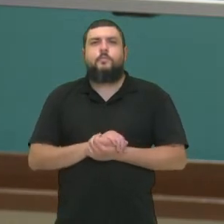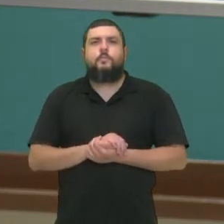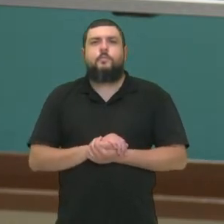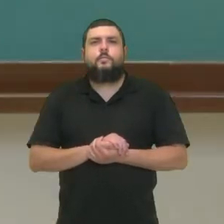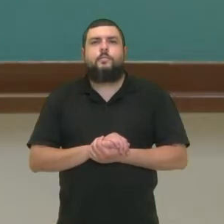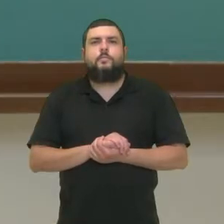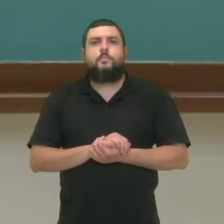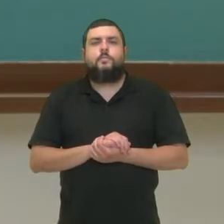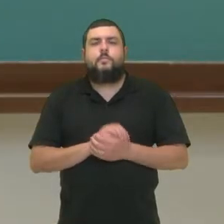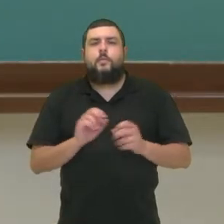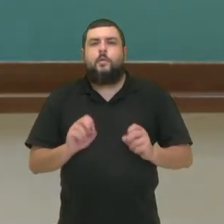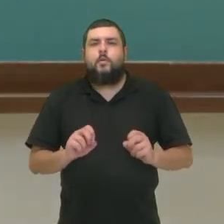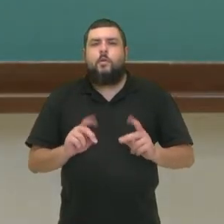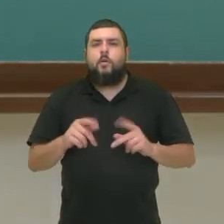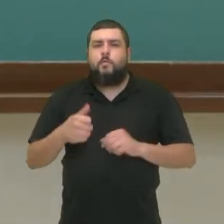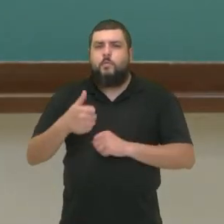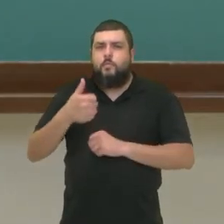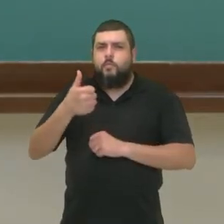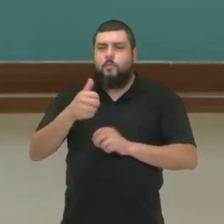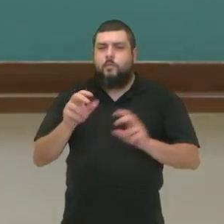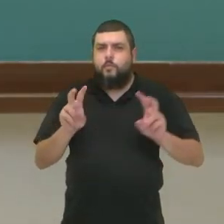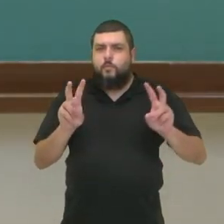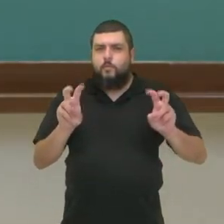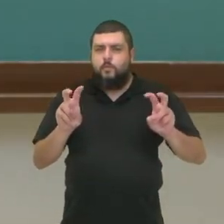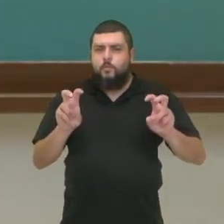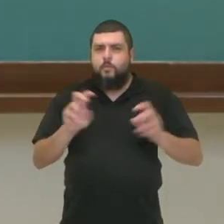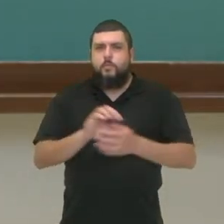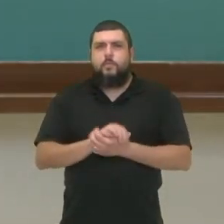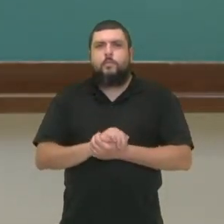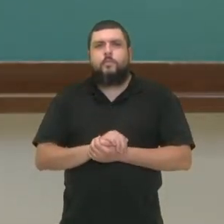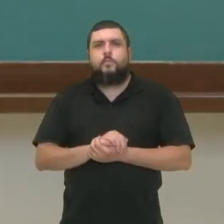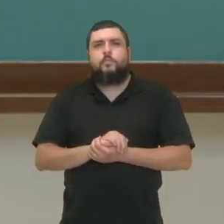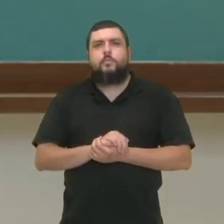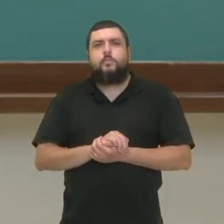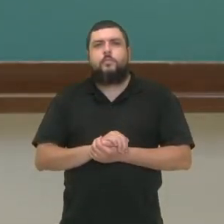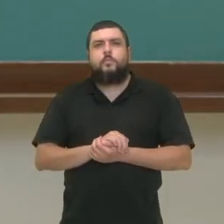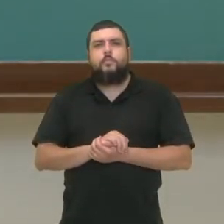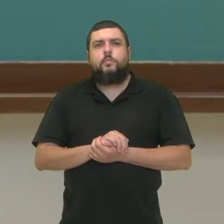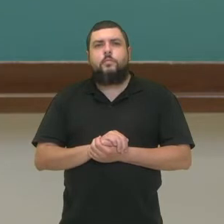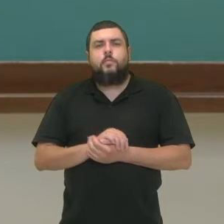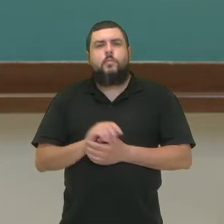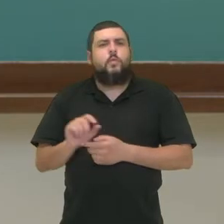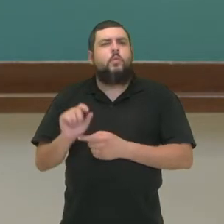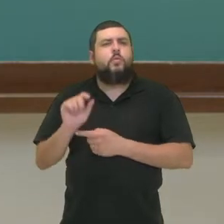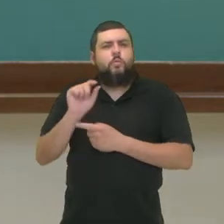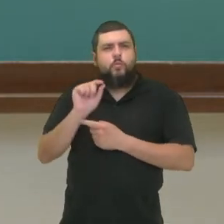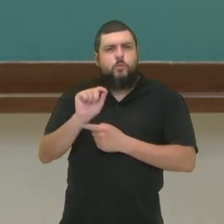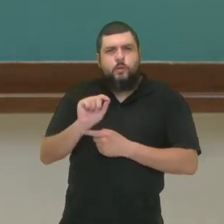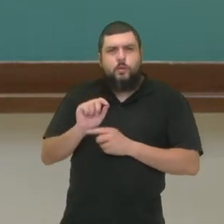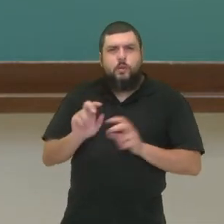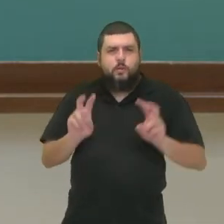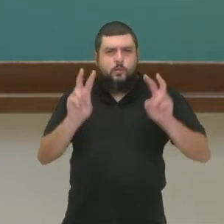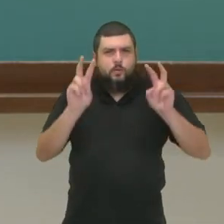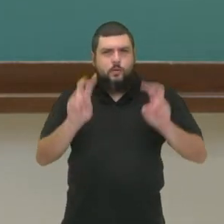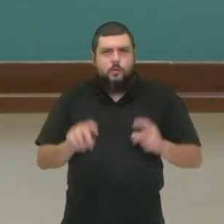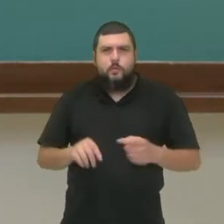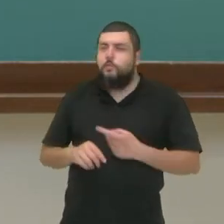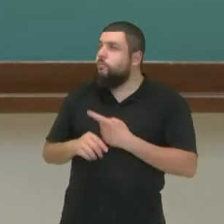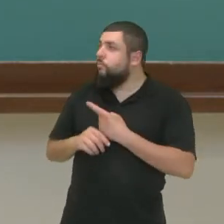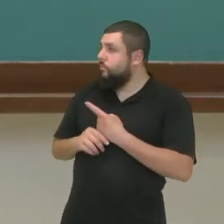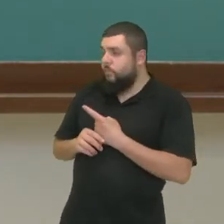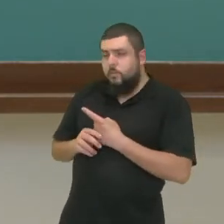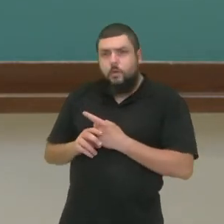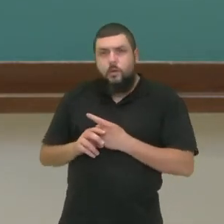para o nosso primeiro tema, triunfo e apoteose. O que é, professor? Gente, é religiosidade, é mitologia...